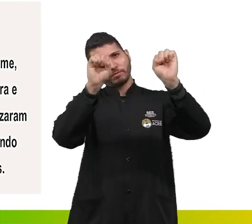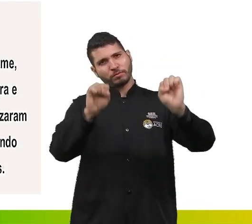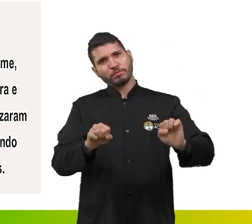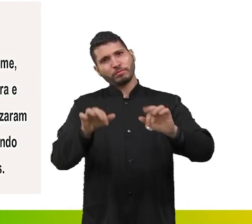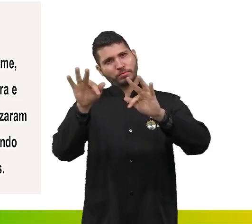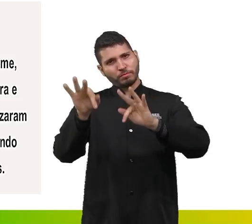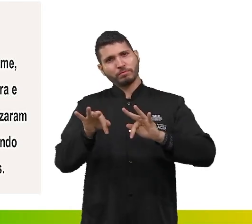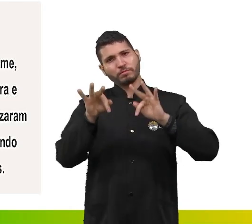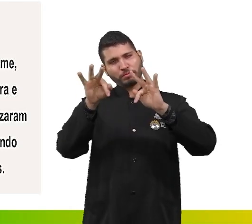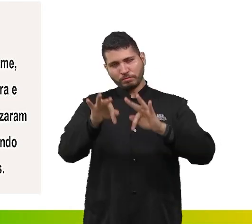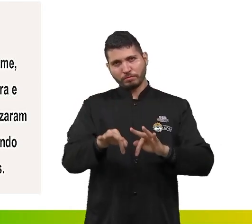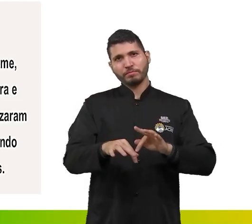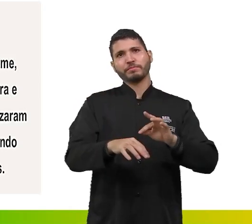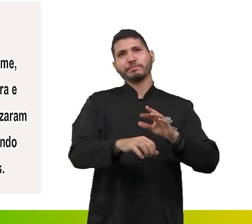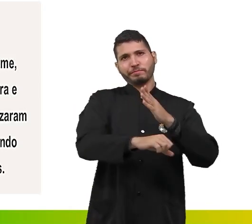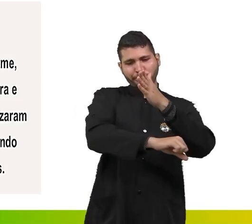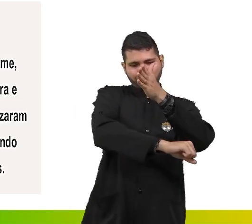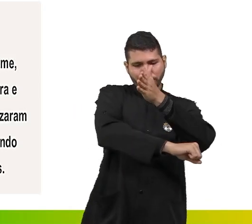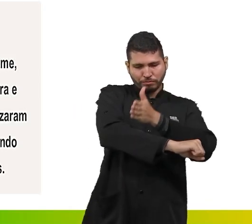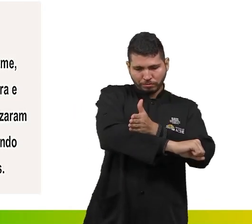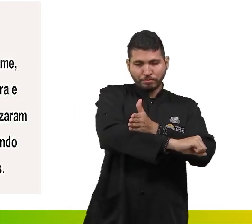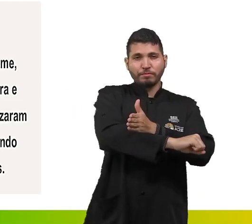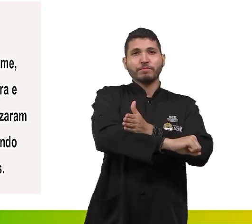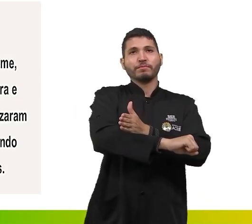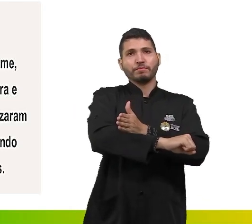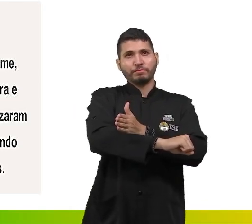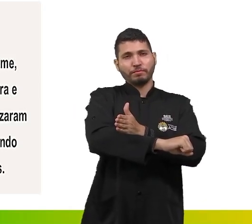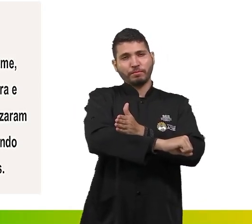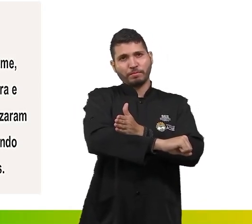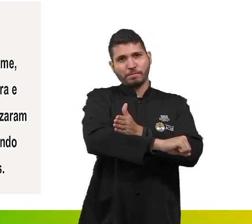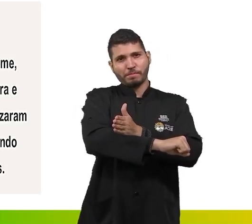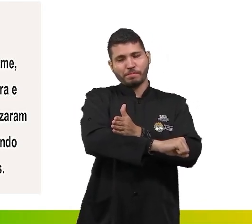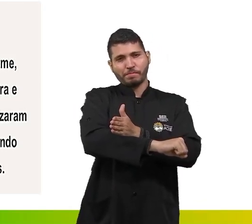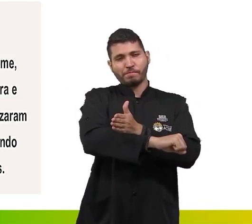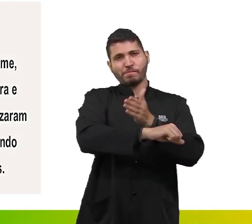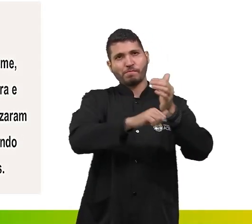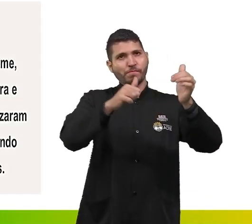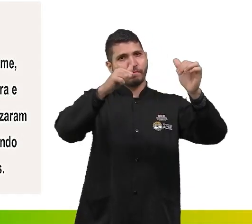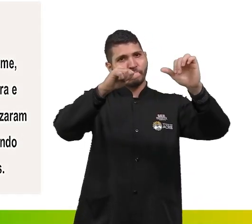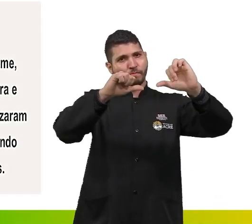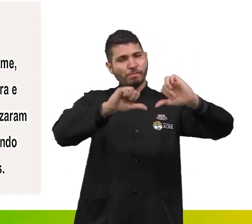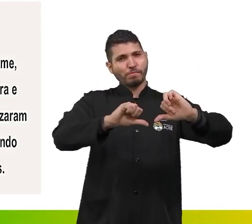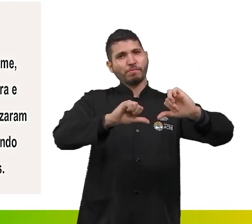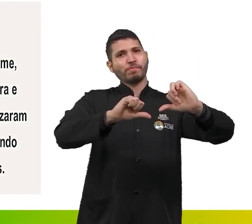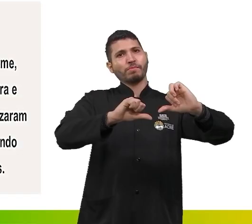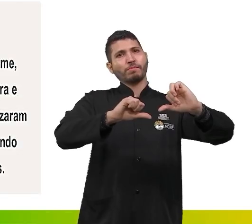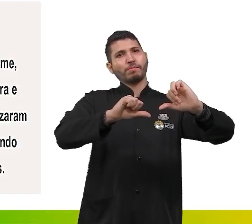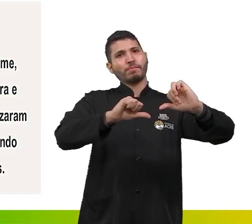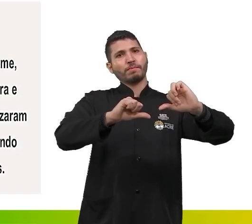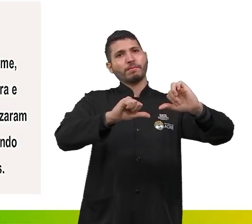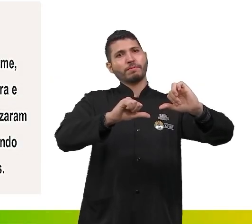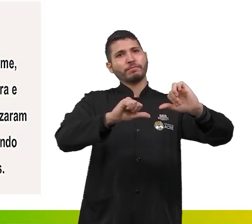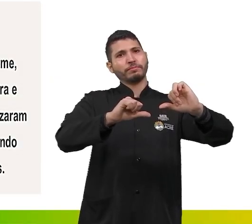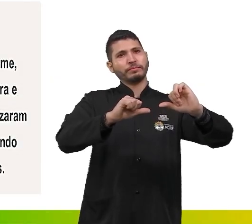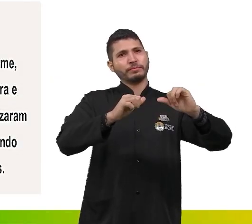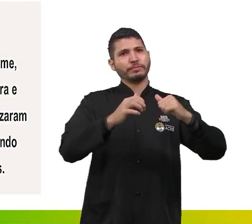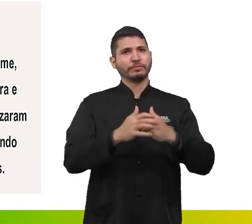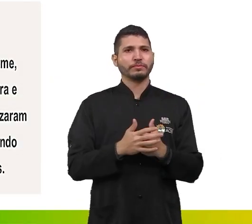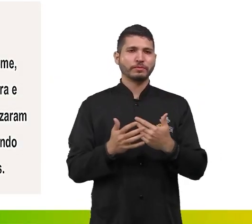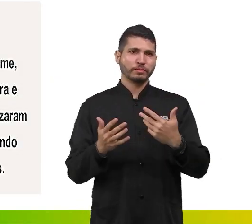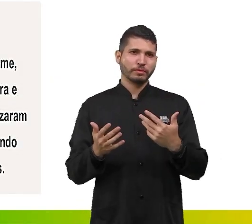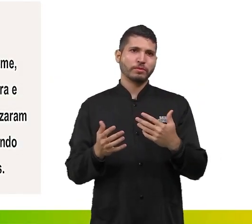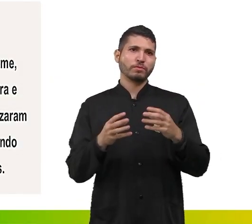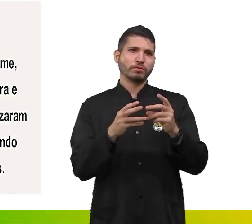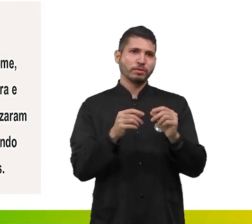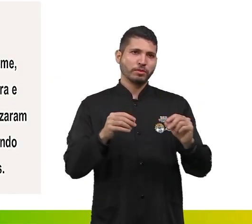Média, certo, alunos? Ok. Nessa crise acontecem a fragmentação